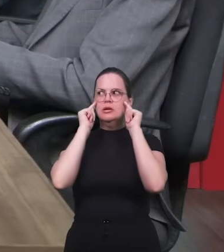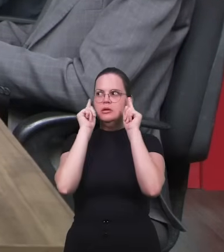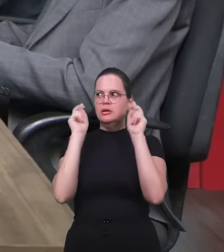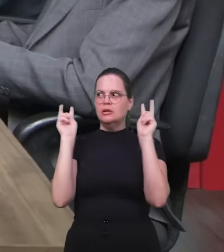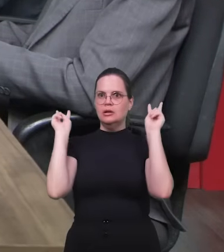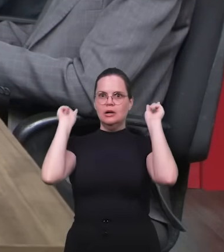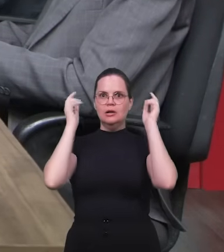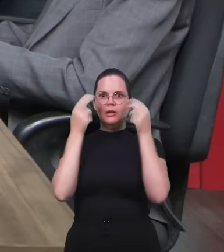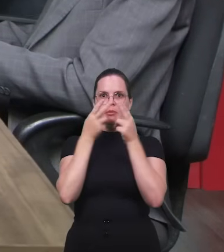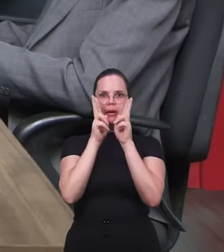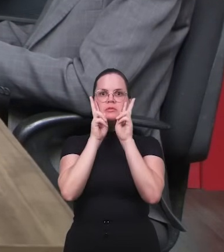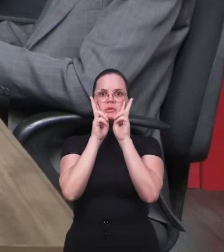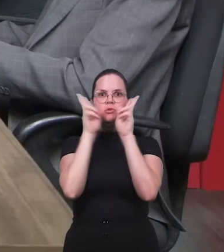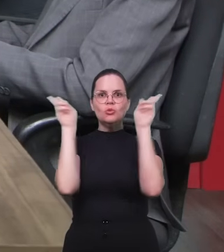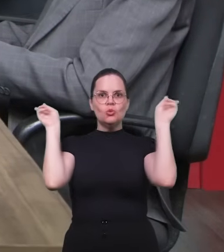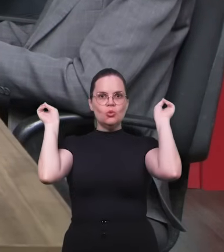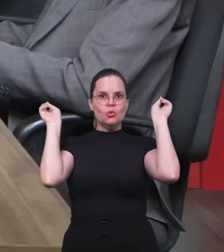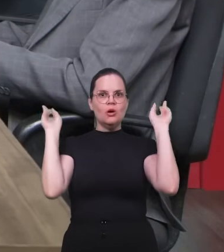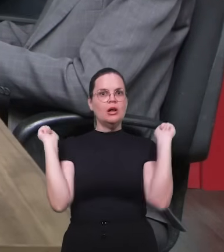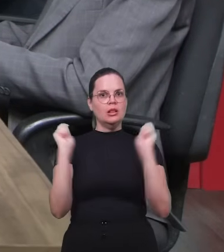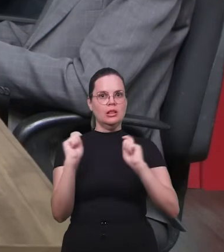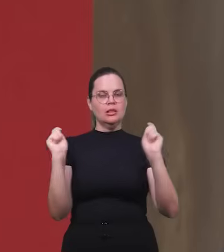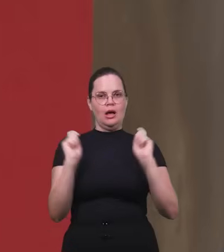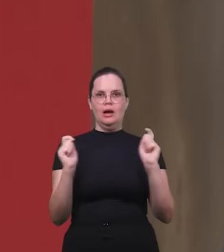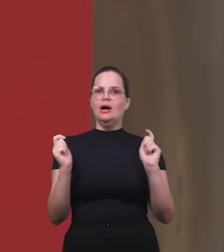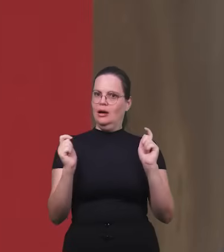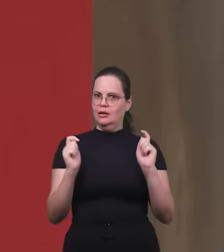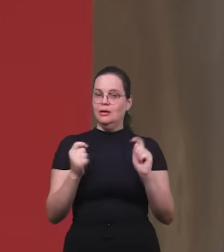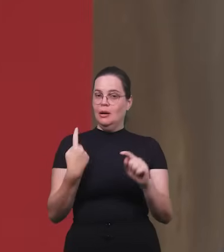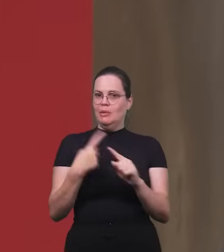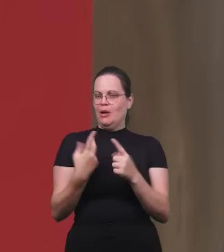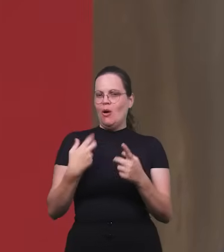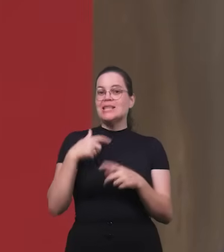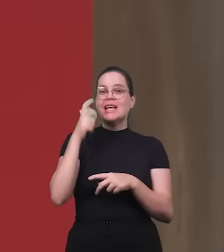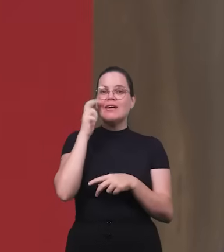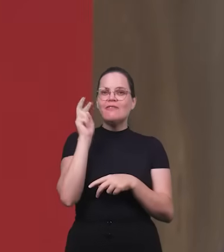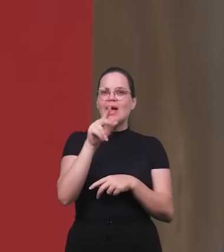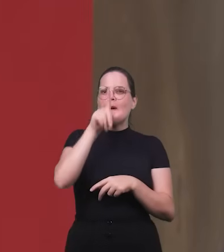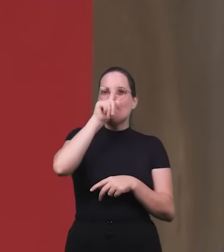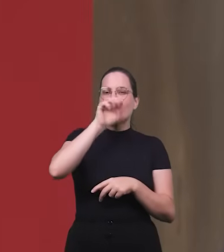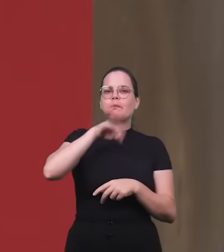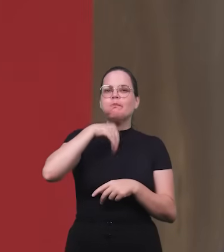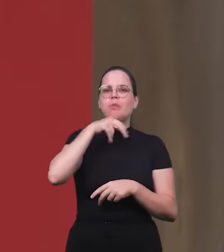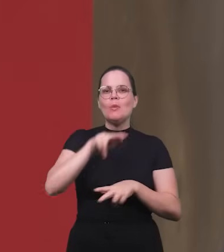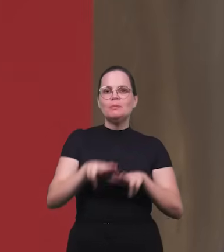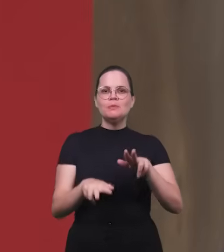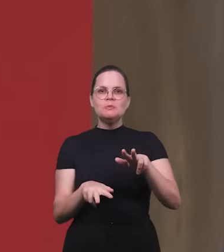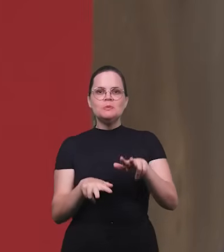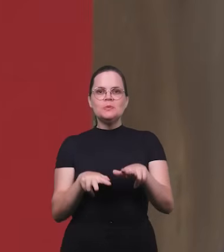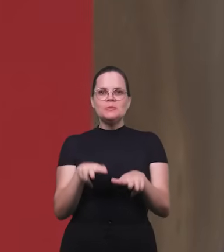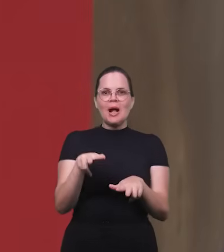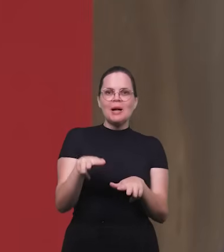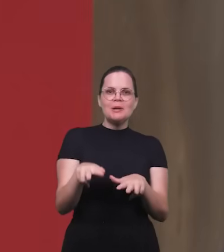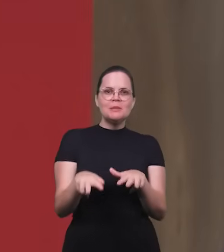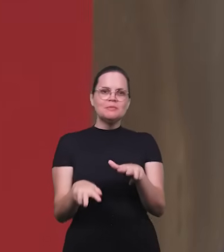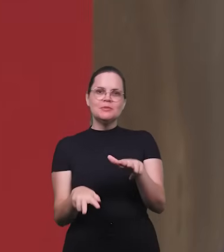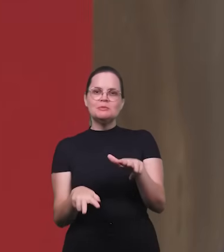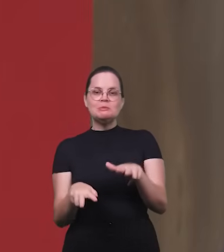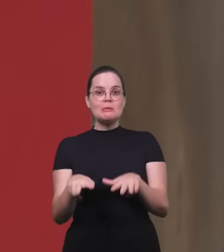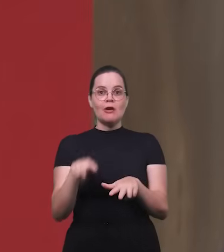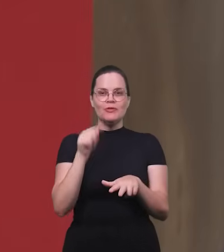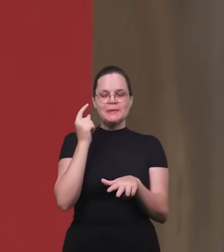pomba, a gente vê ela tranquilinha, andando, a gente pensa assim, eu vou chegar ali perto, vou até pegar, parece que ela até é boba,